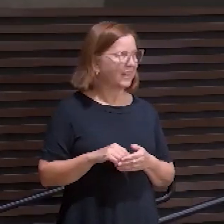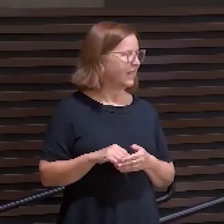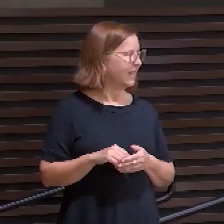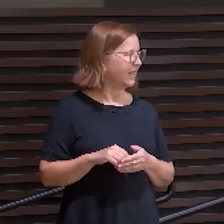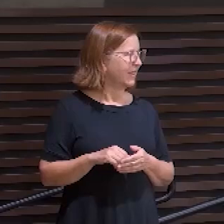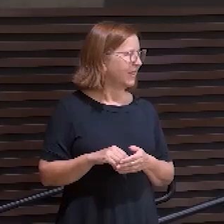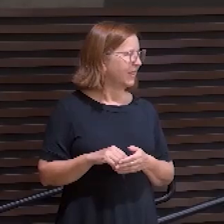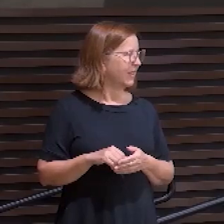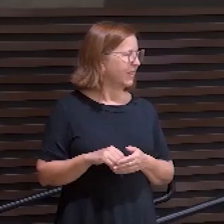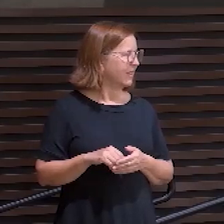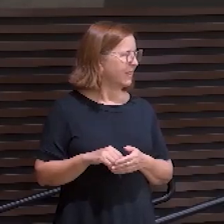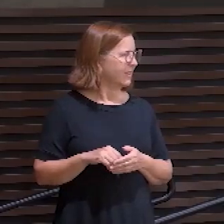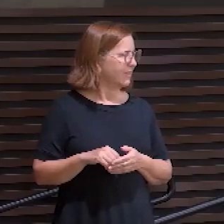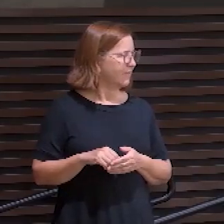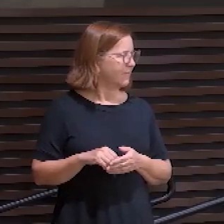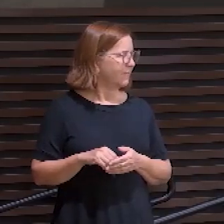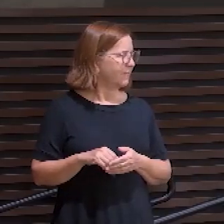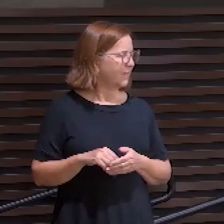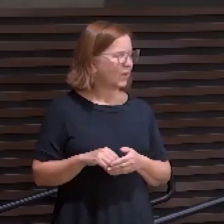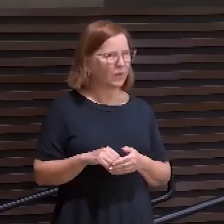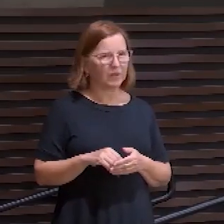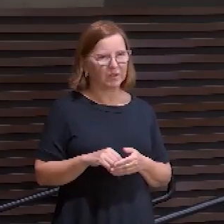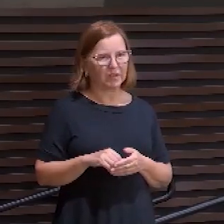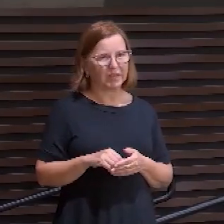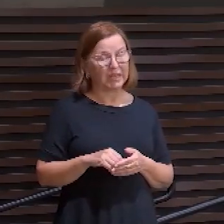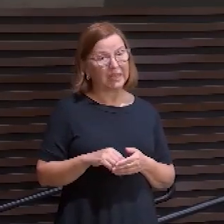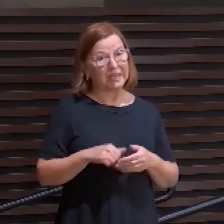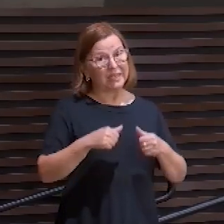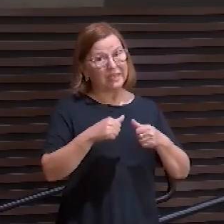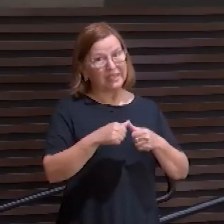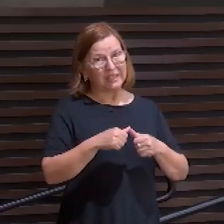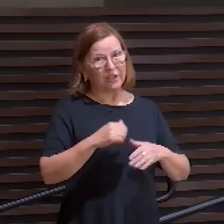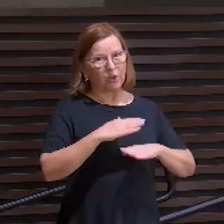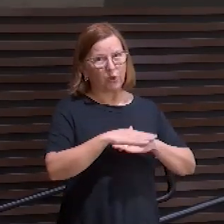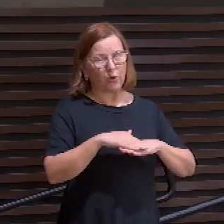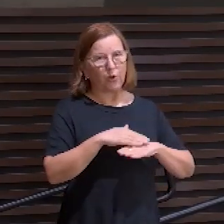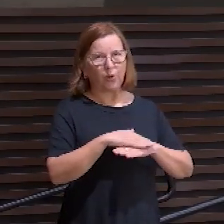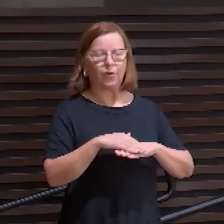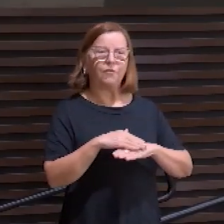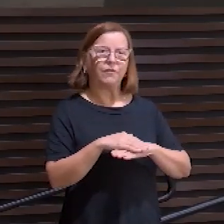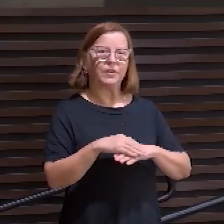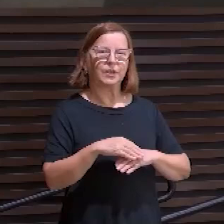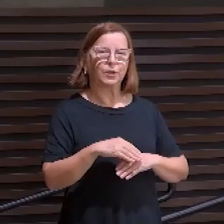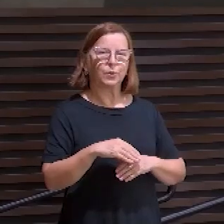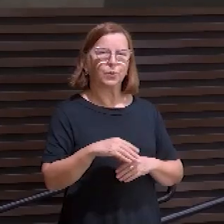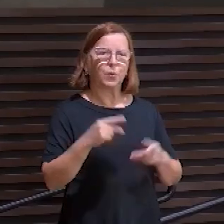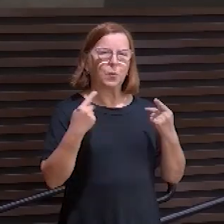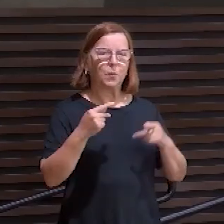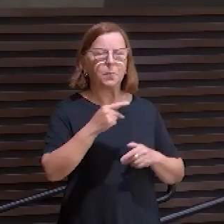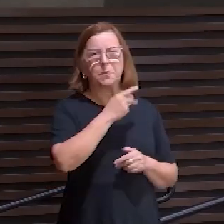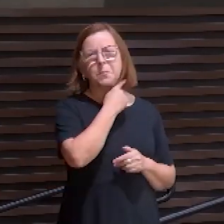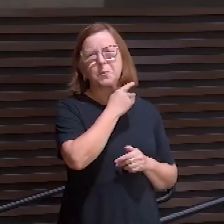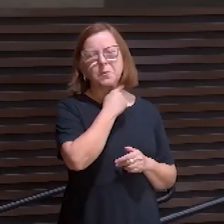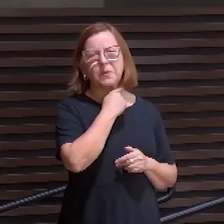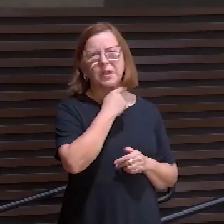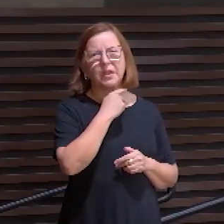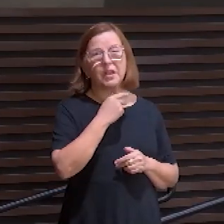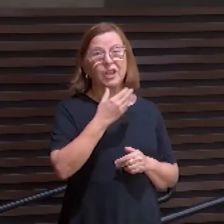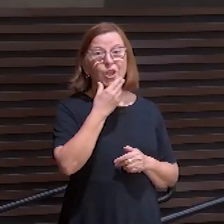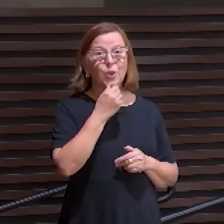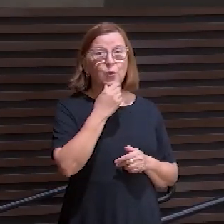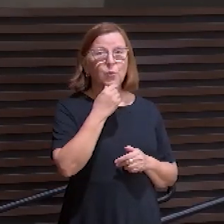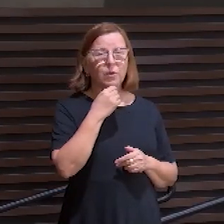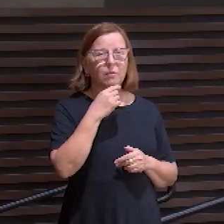pregador presbiteriano. Eles estavam conversando e aquele homem percebeu, bêbado, percebeu